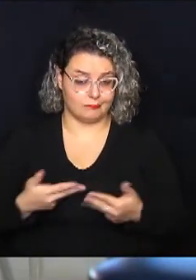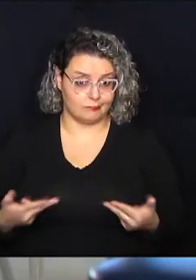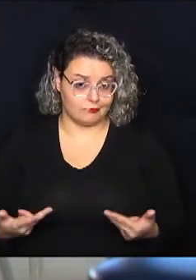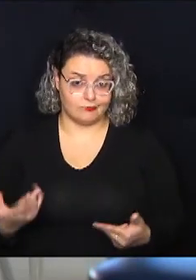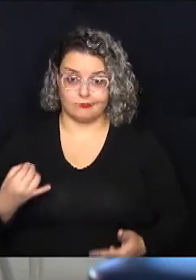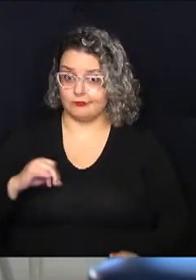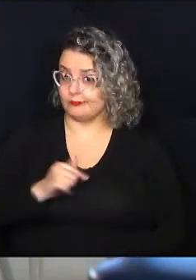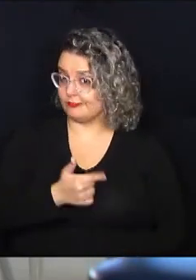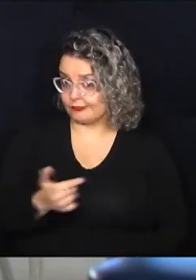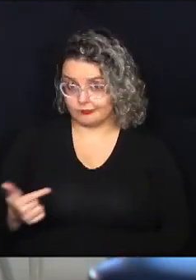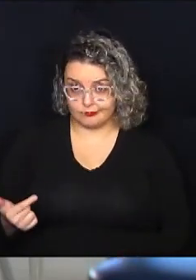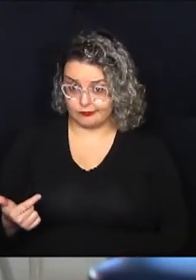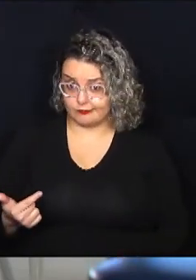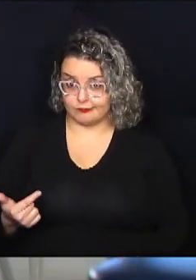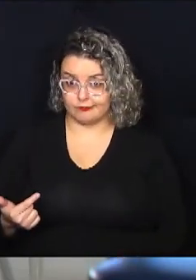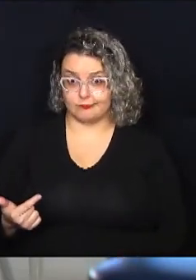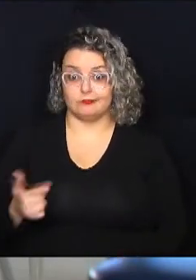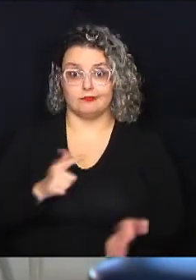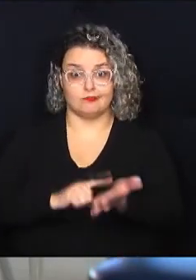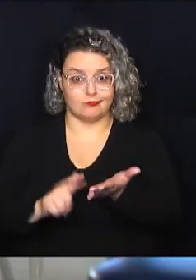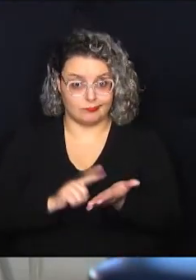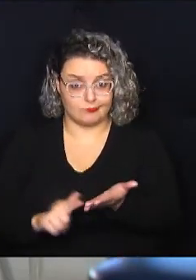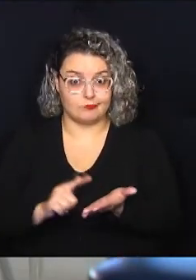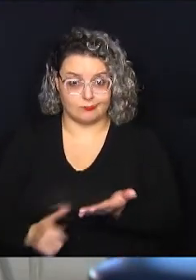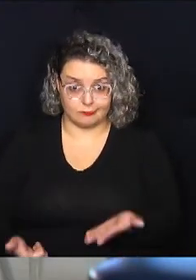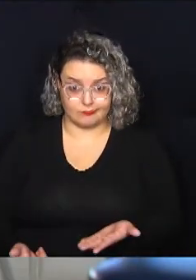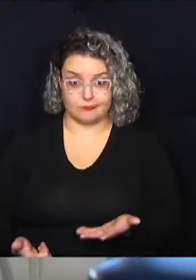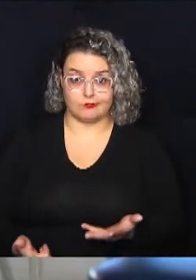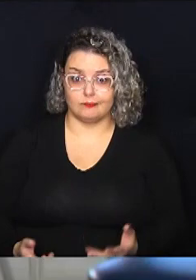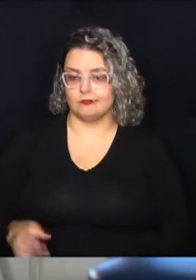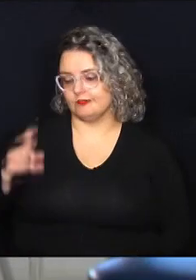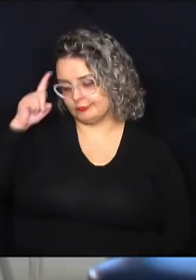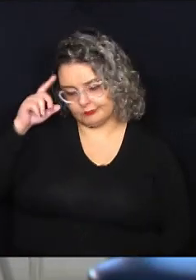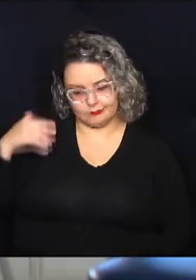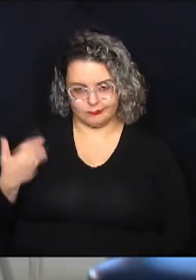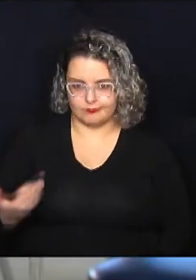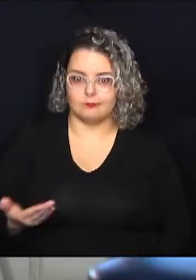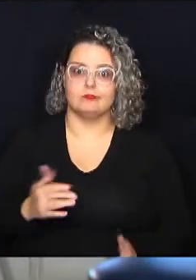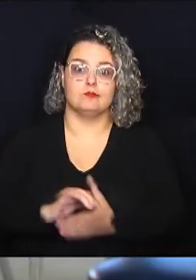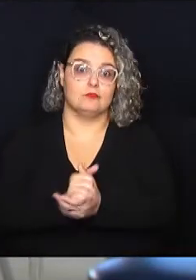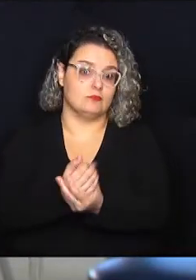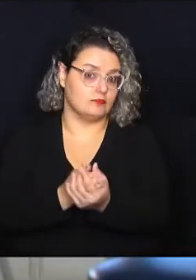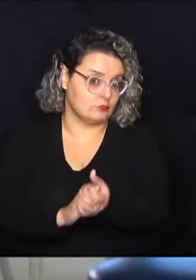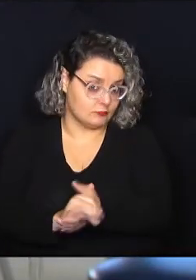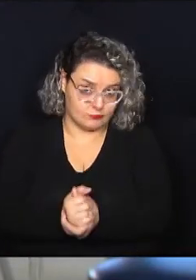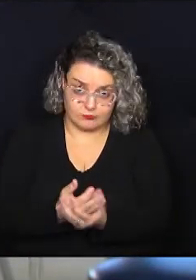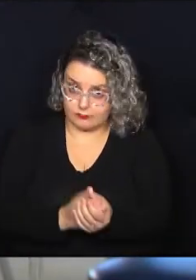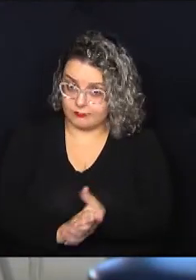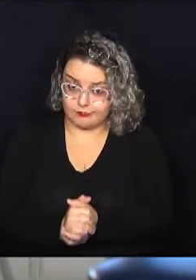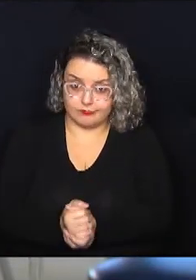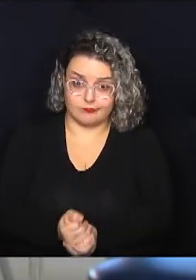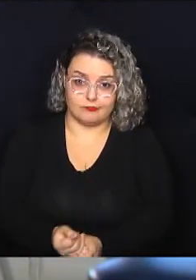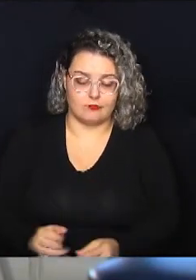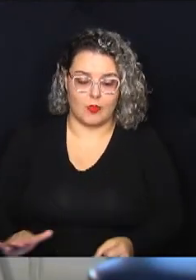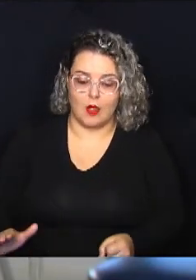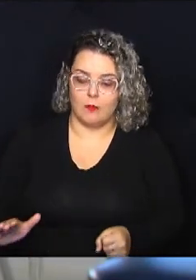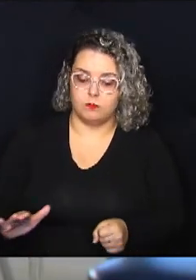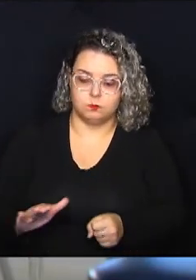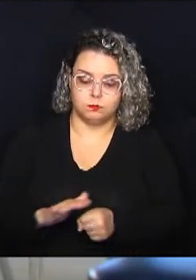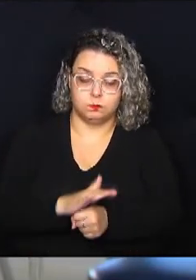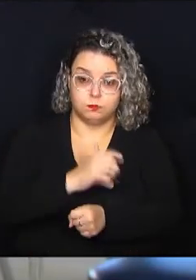se ele não tá sendo higienizado também com a mesma frequência que é higienizada nossas mãos ele vai só acumulando